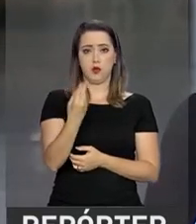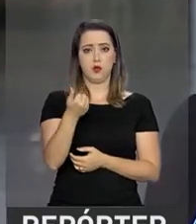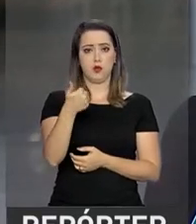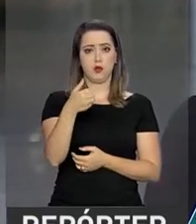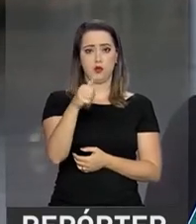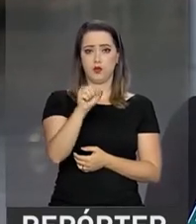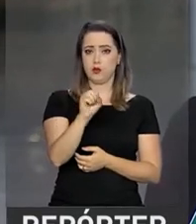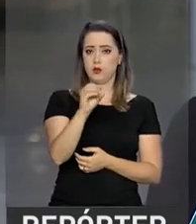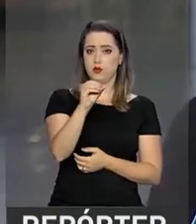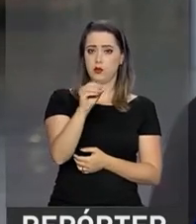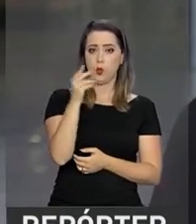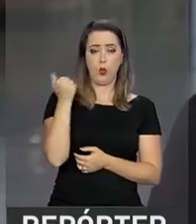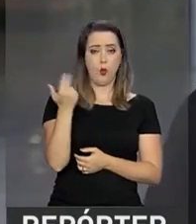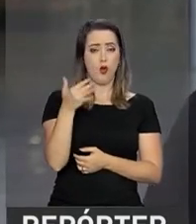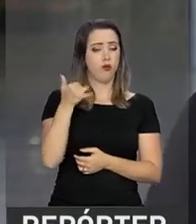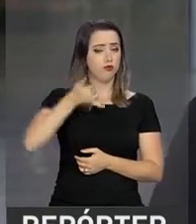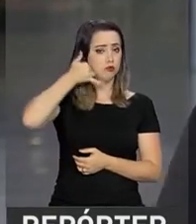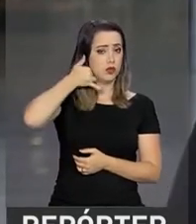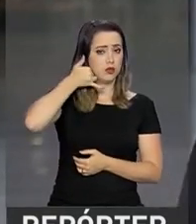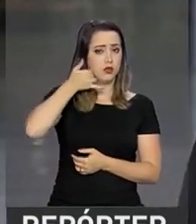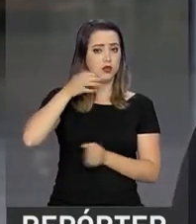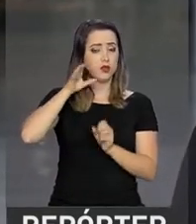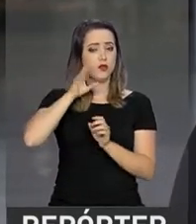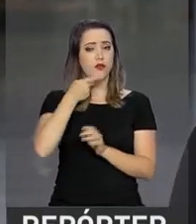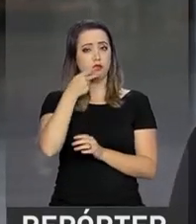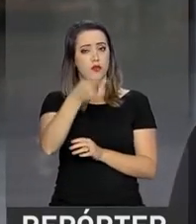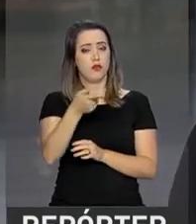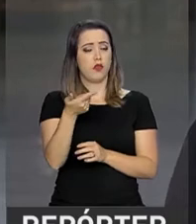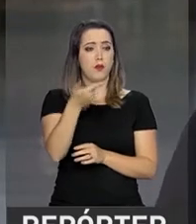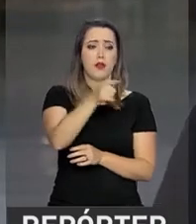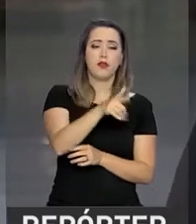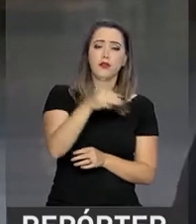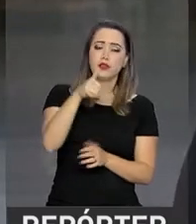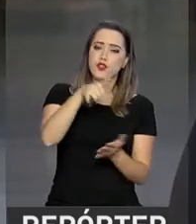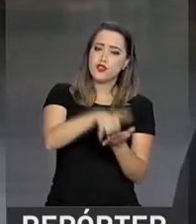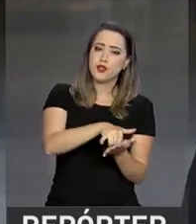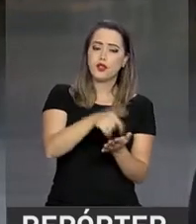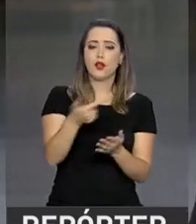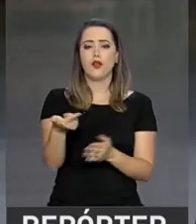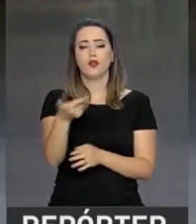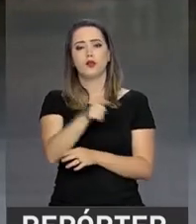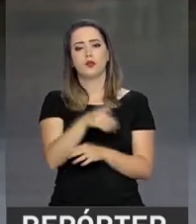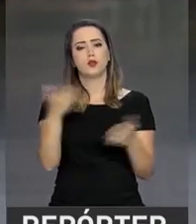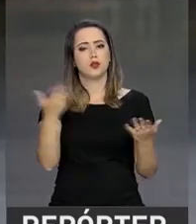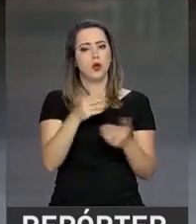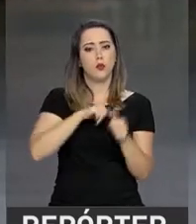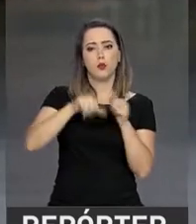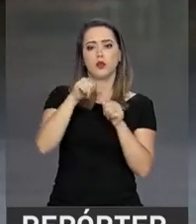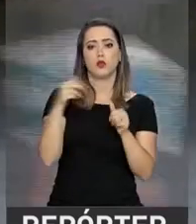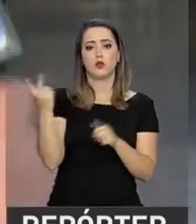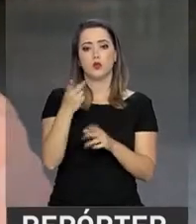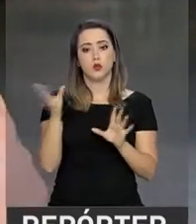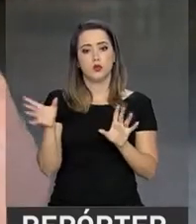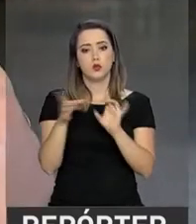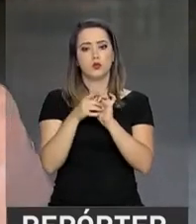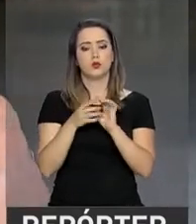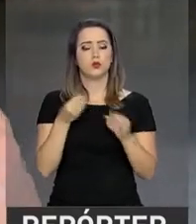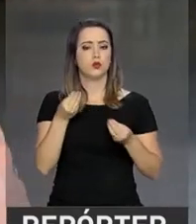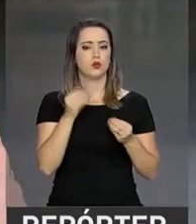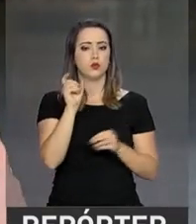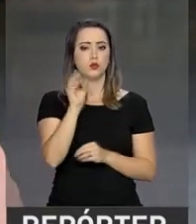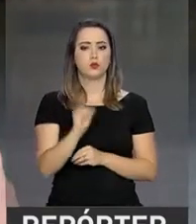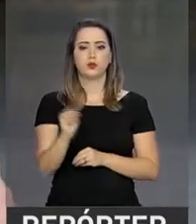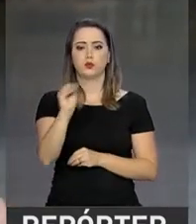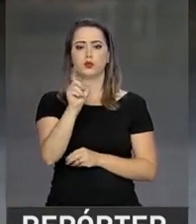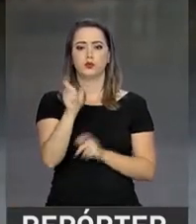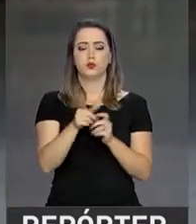de violação de direito da mulher, ao invés de orientar para ligar o 180, a gente já redireciona diretamente. E como é o tratamento